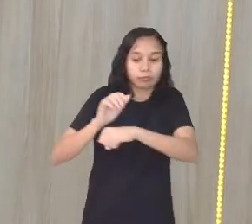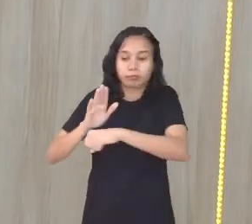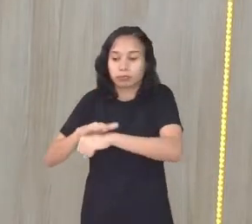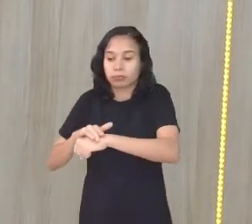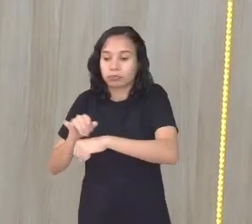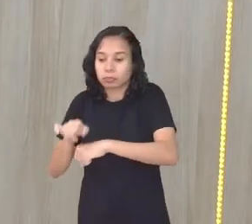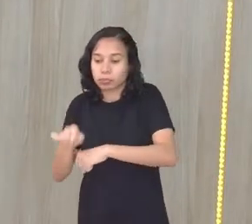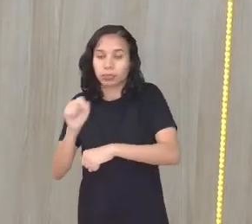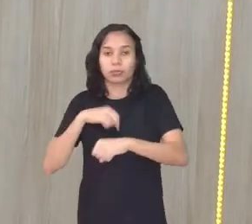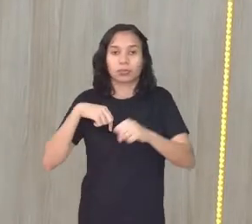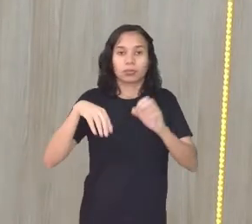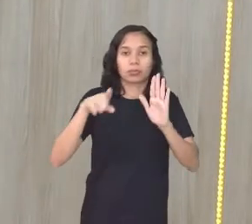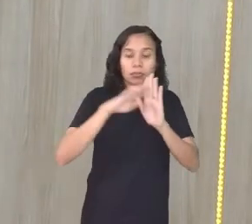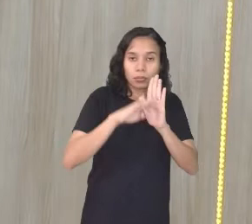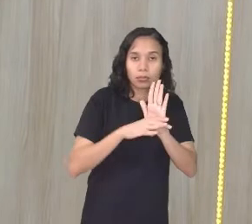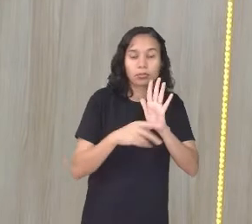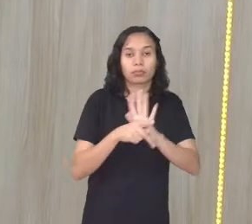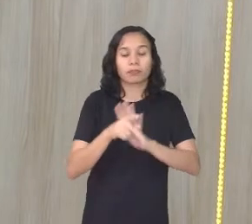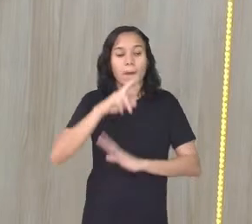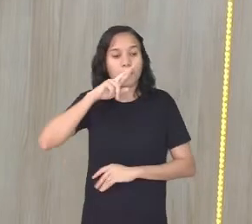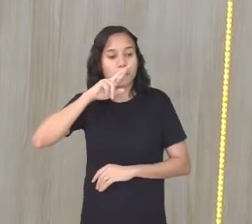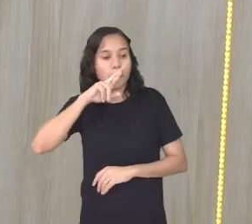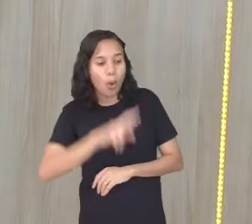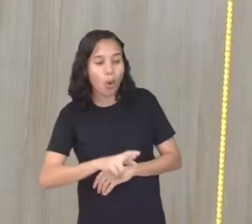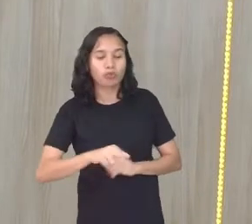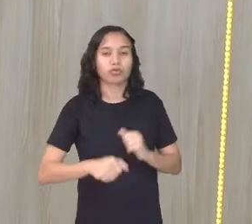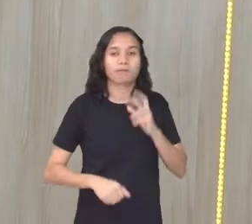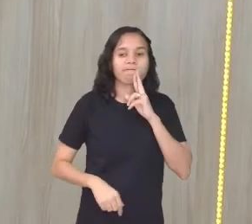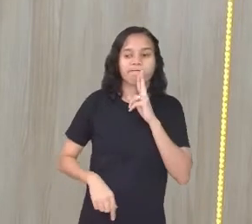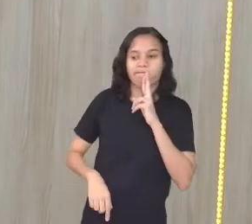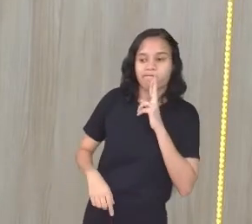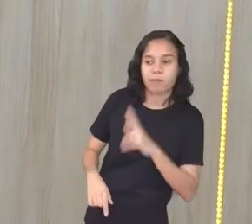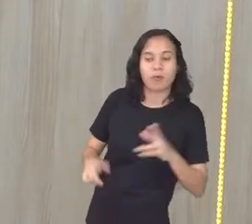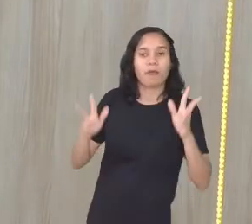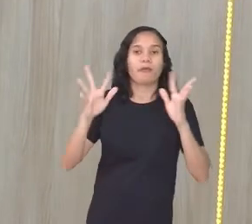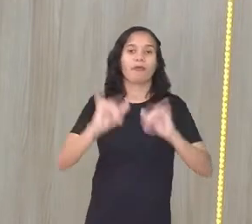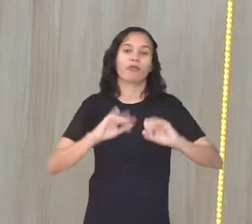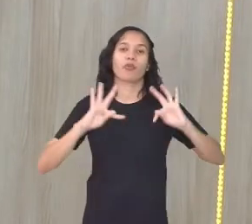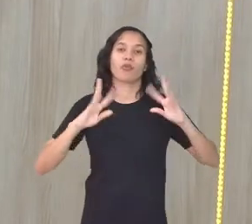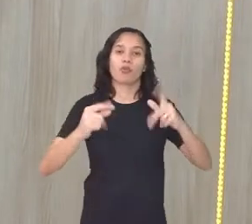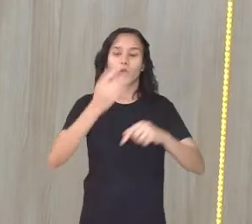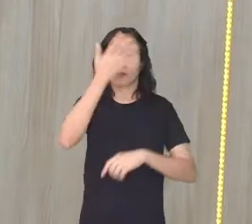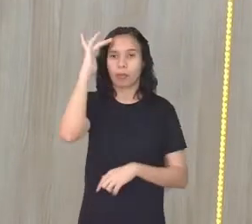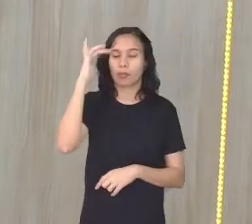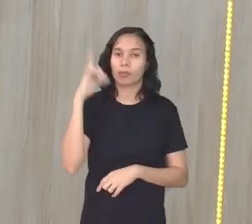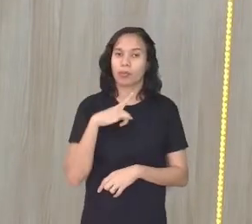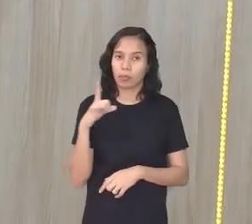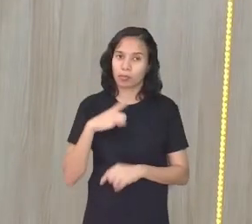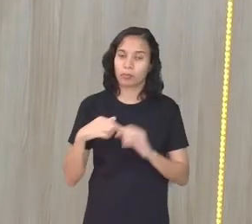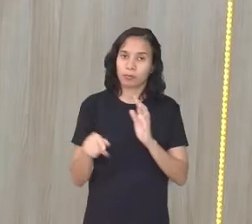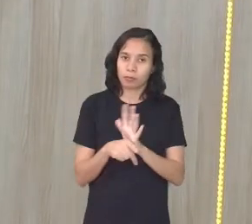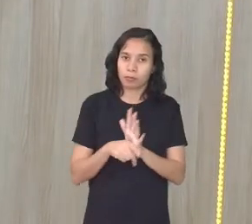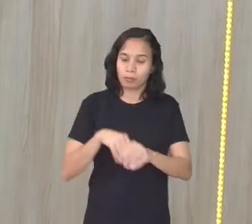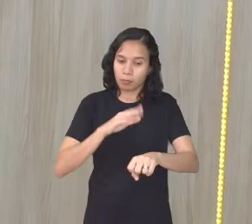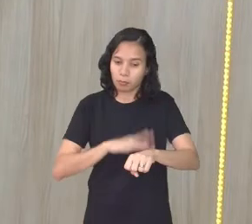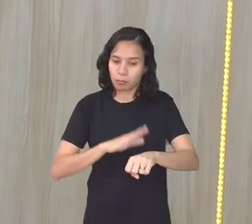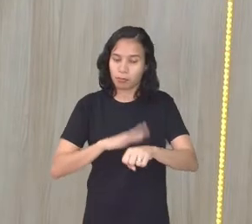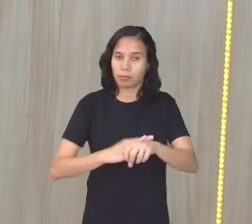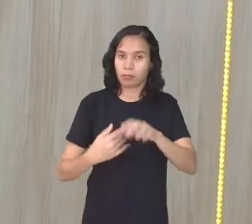vai dizer a réplica, né? A tréplica, enfim, todo mundo vai ter a sua vez